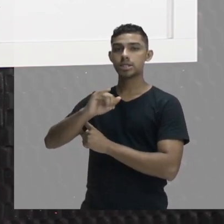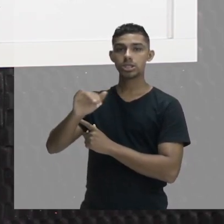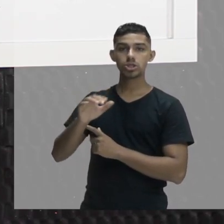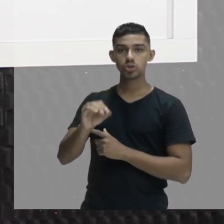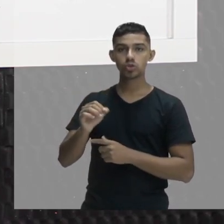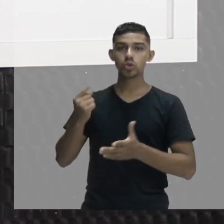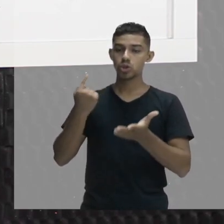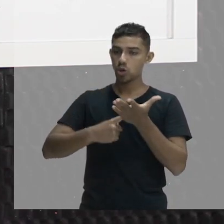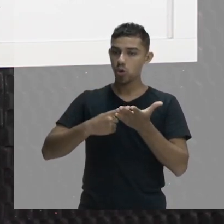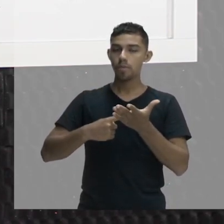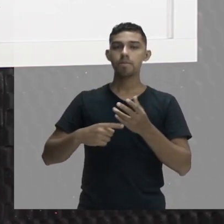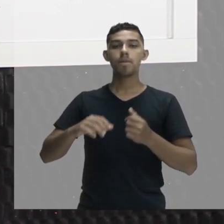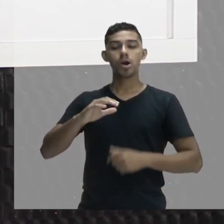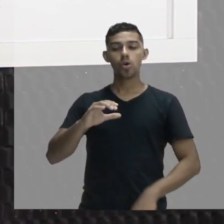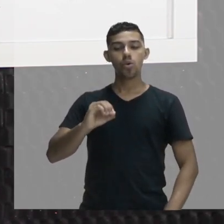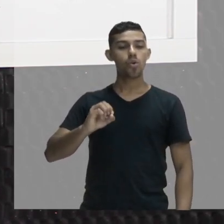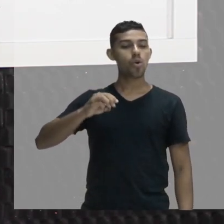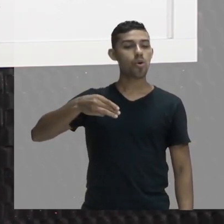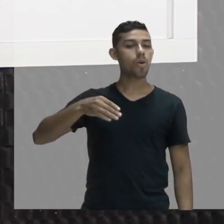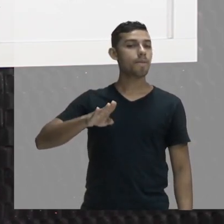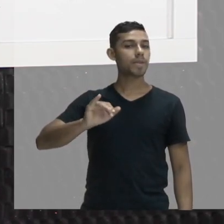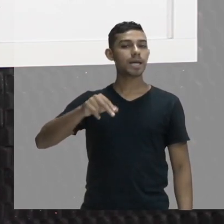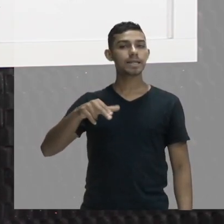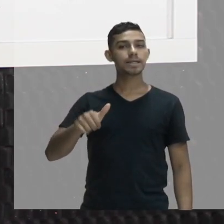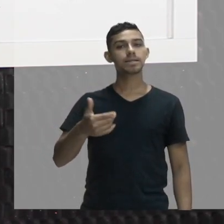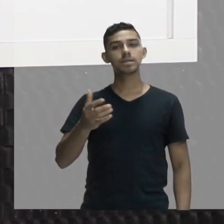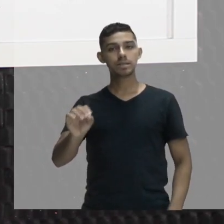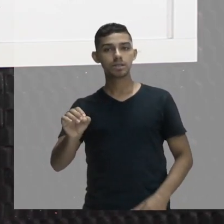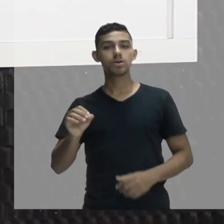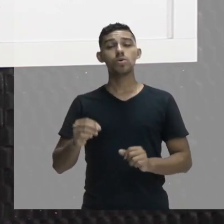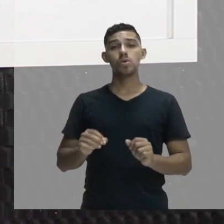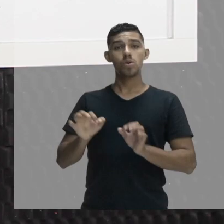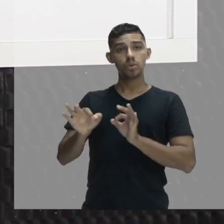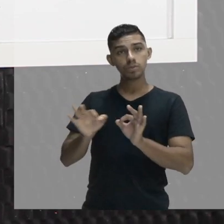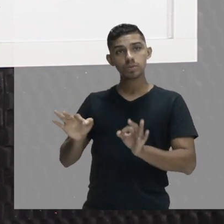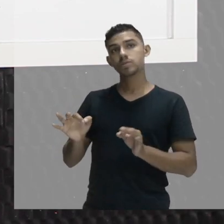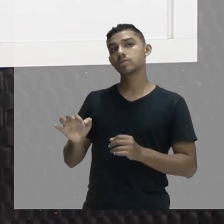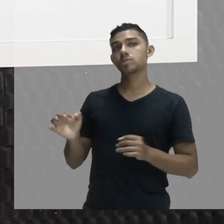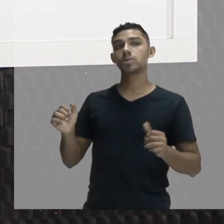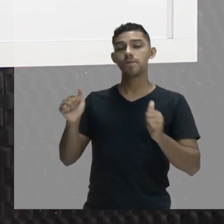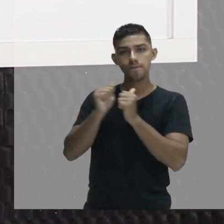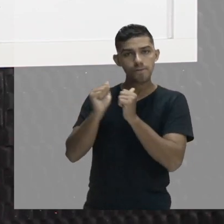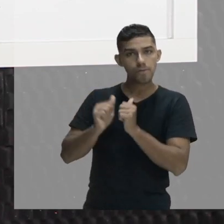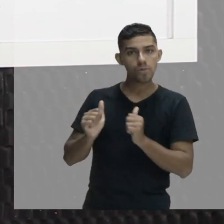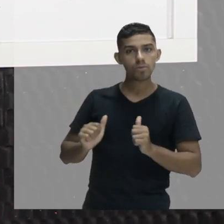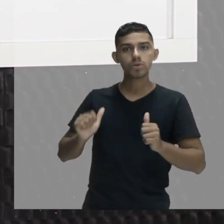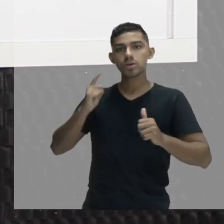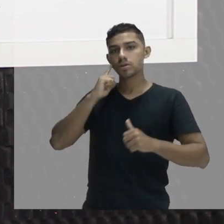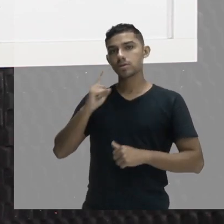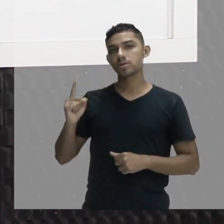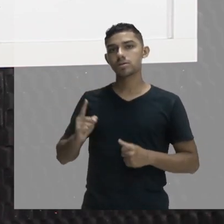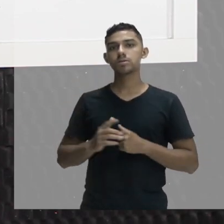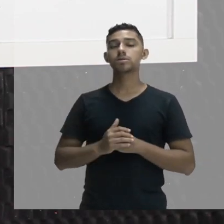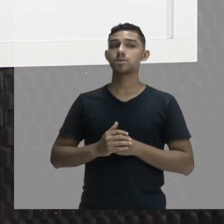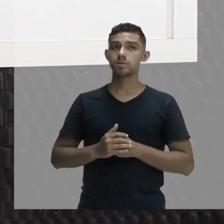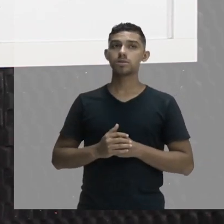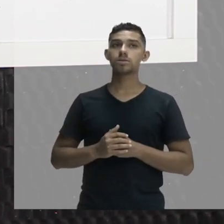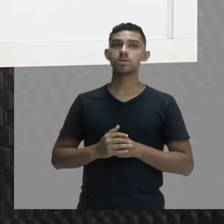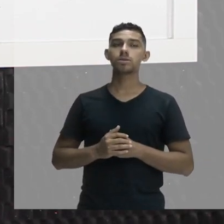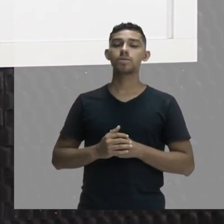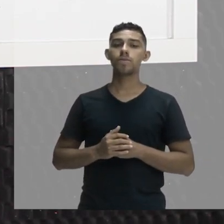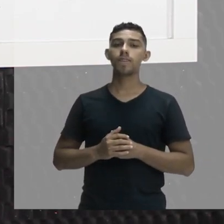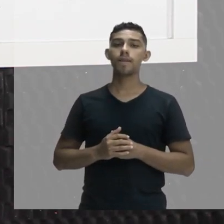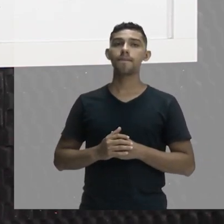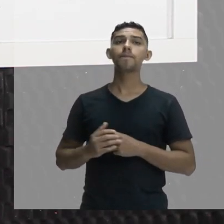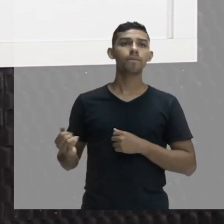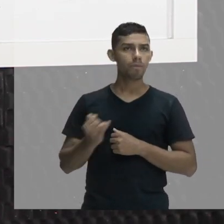combinação. Tá? Saiba fazer essa diferença da questão da posição, né? A formulazinha, sabe? Usar a fórmula, fazer a conta, tá?